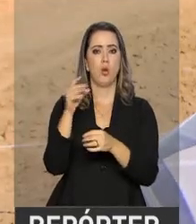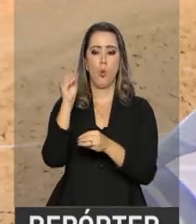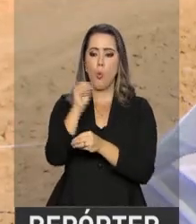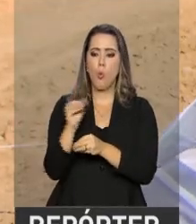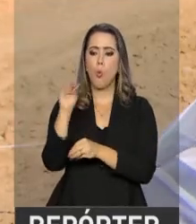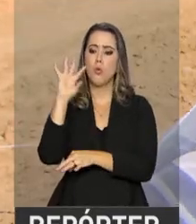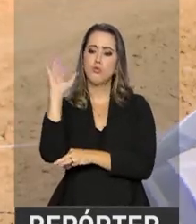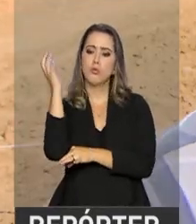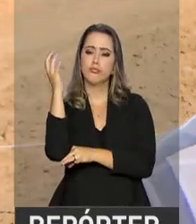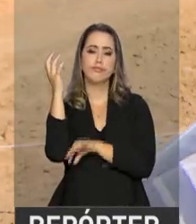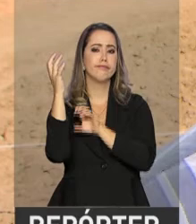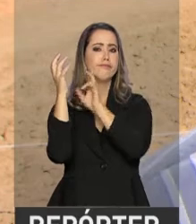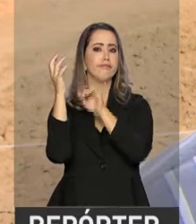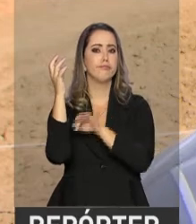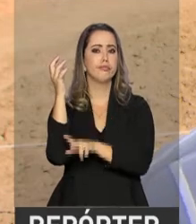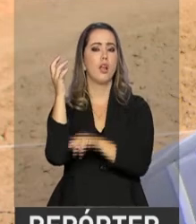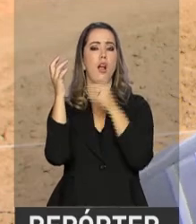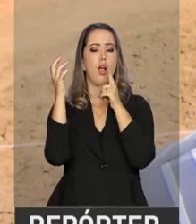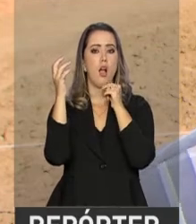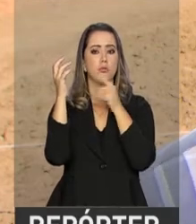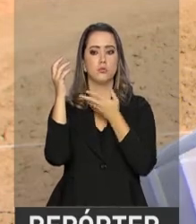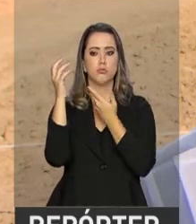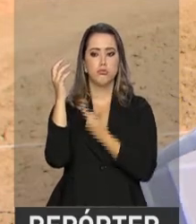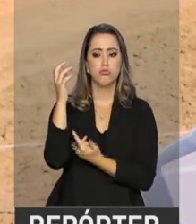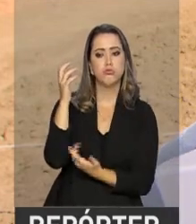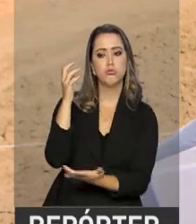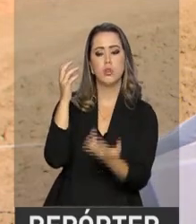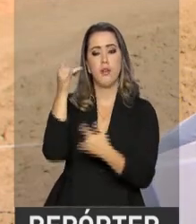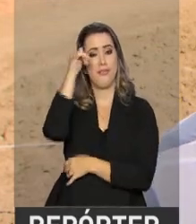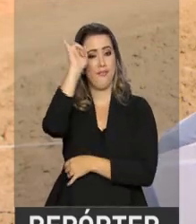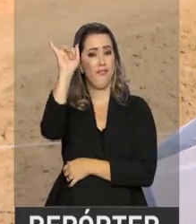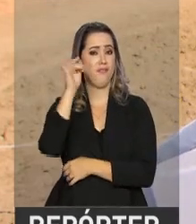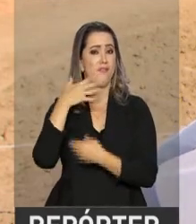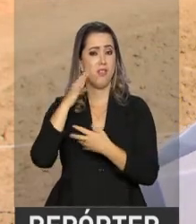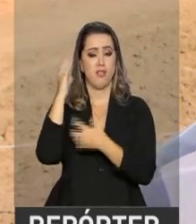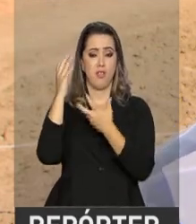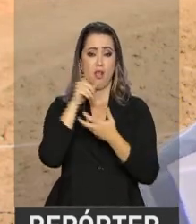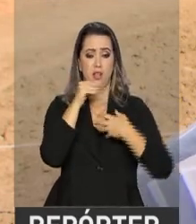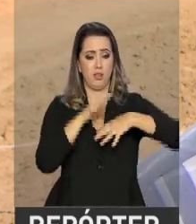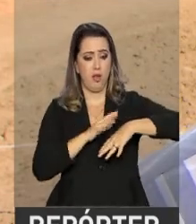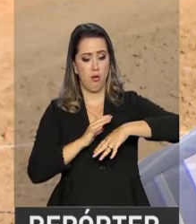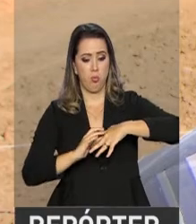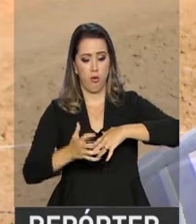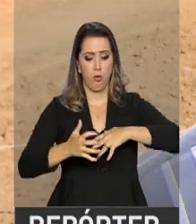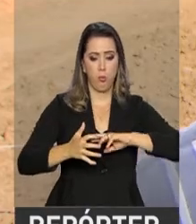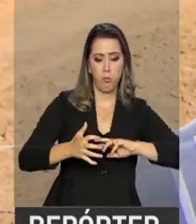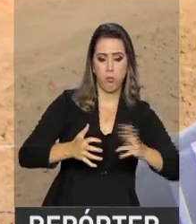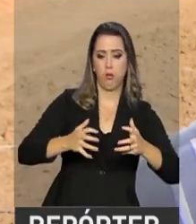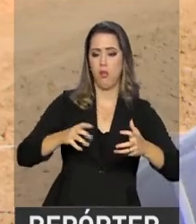quando você planta restaurar as imagens você é evitar o assoreamento você evita